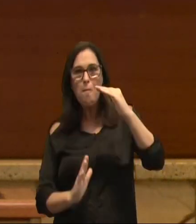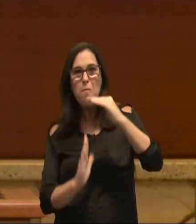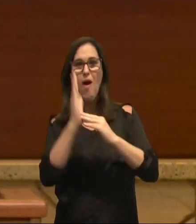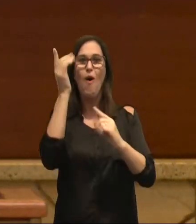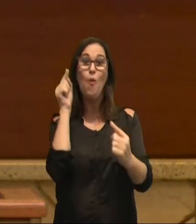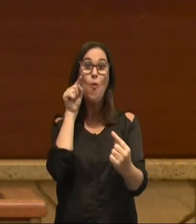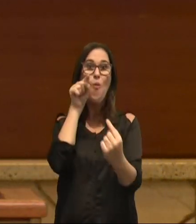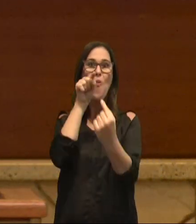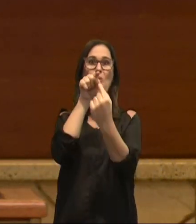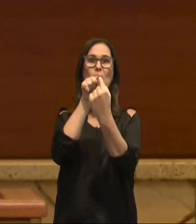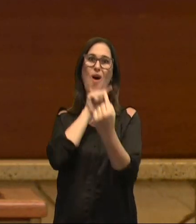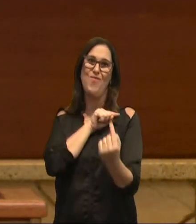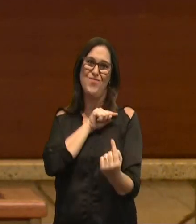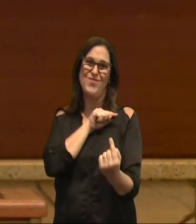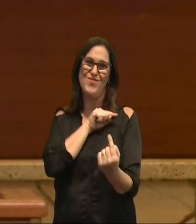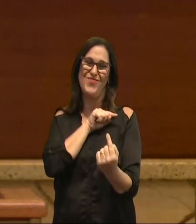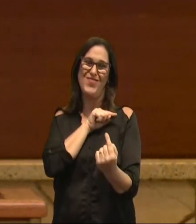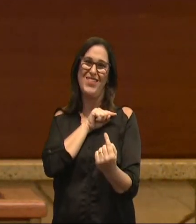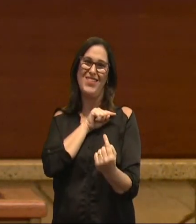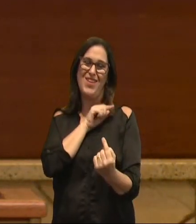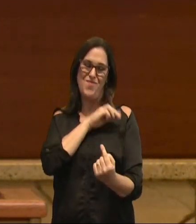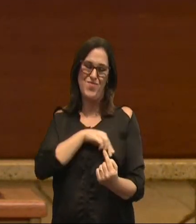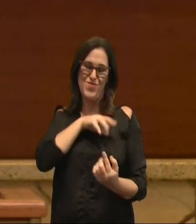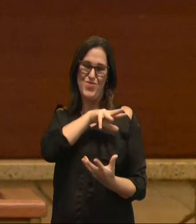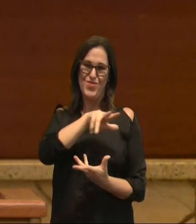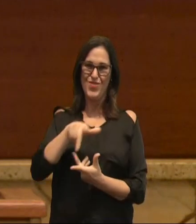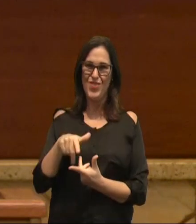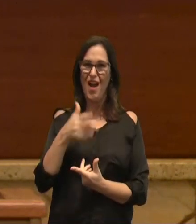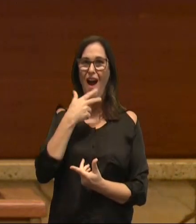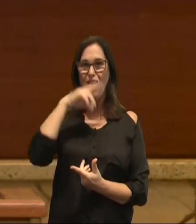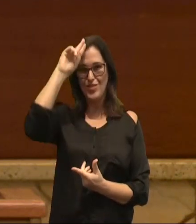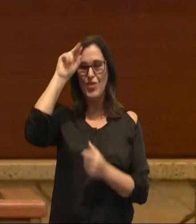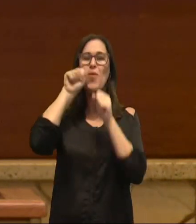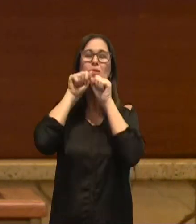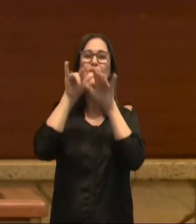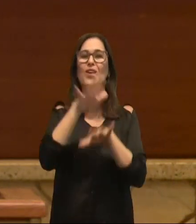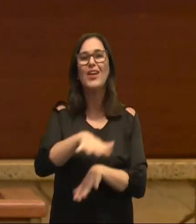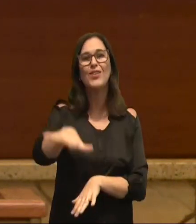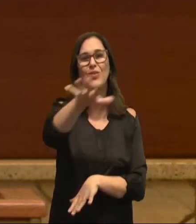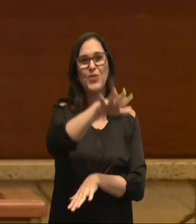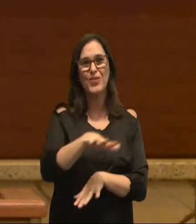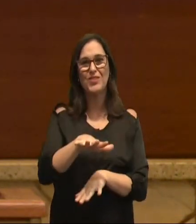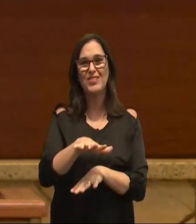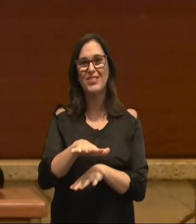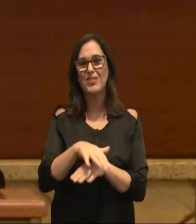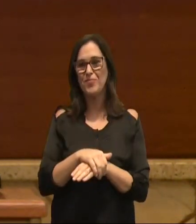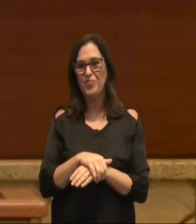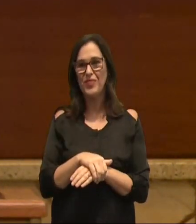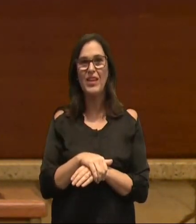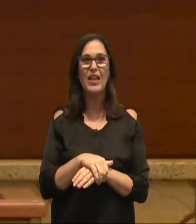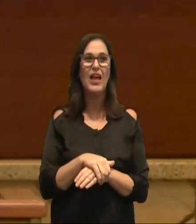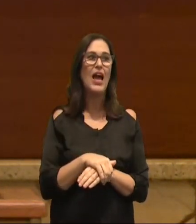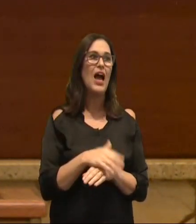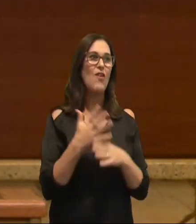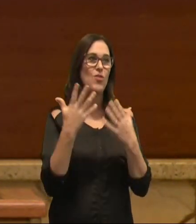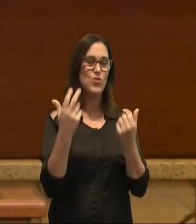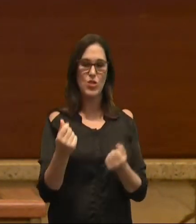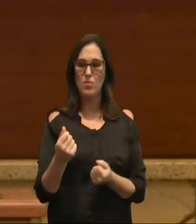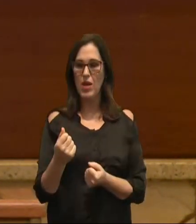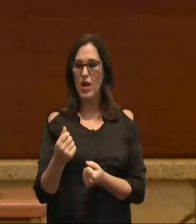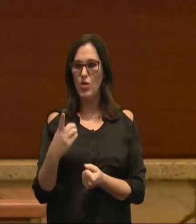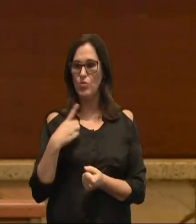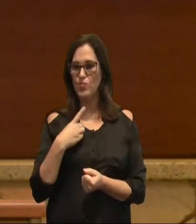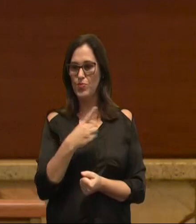superar o alvo de missões mundiais. Que a todos o nosso Senhor abençoe. Convidar o irmão Moacir e diácono para orar nesse